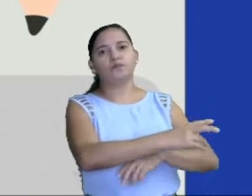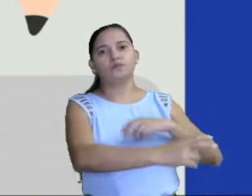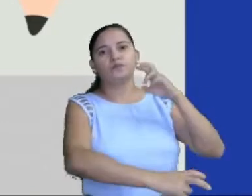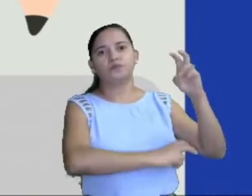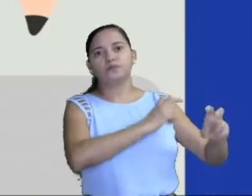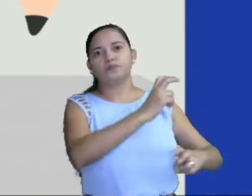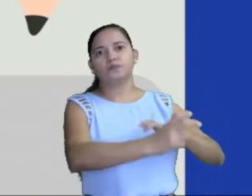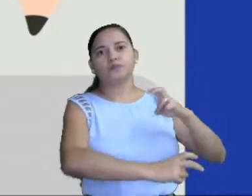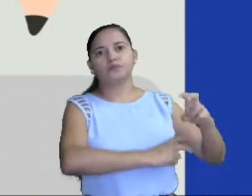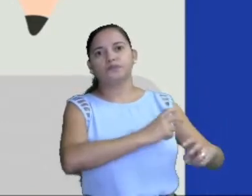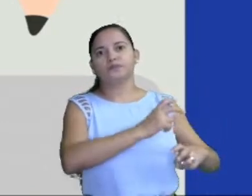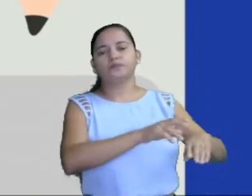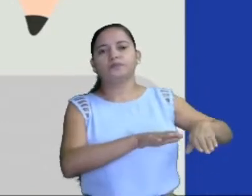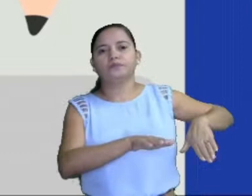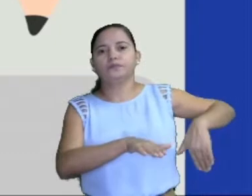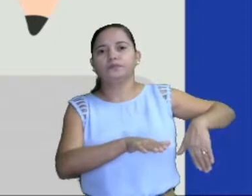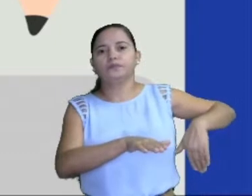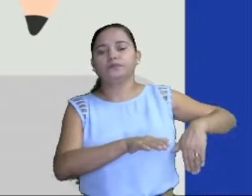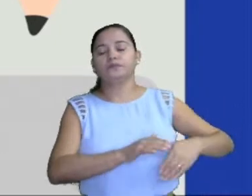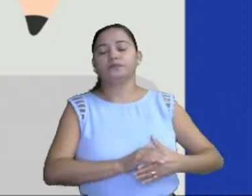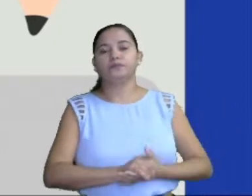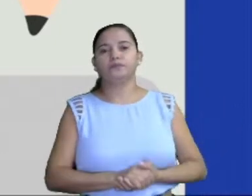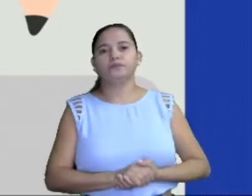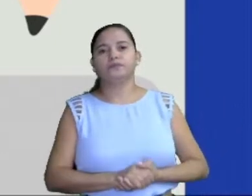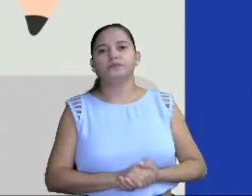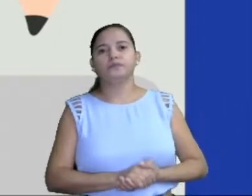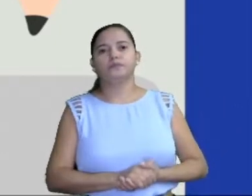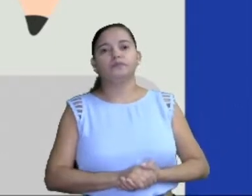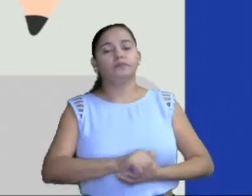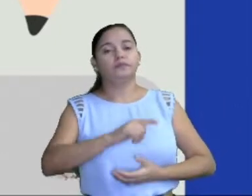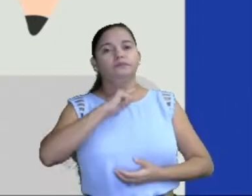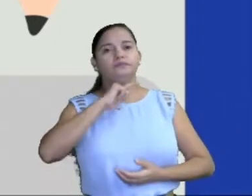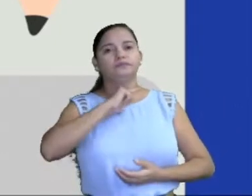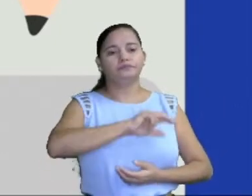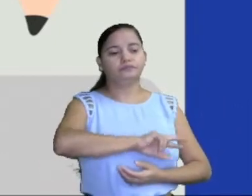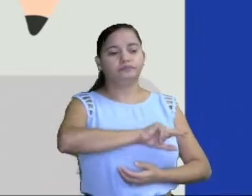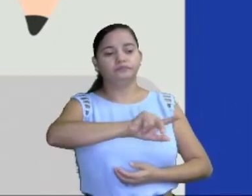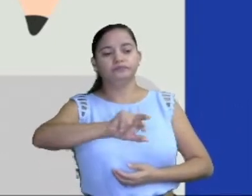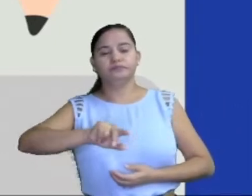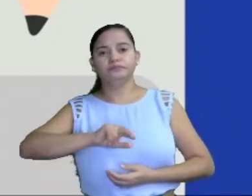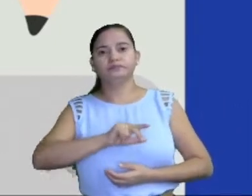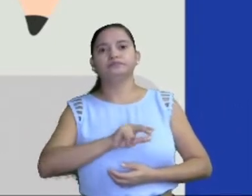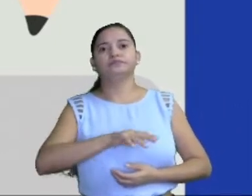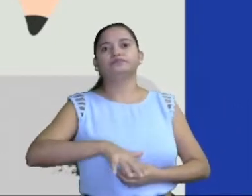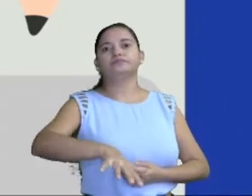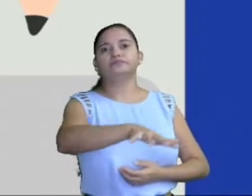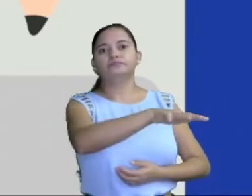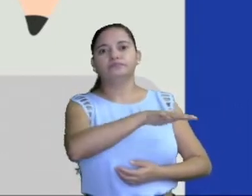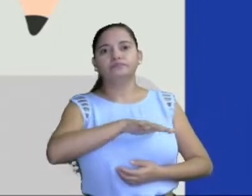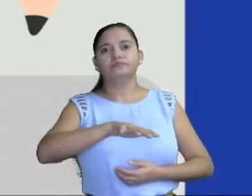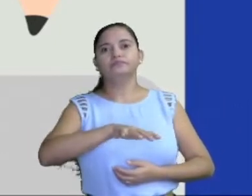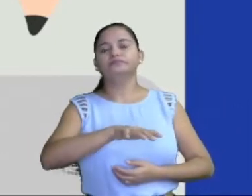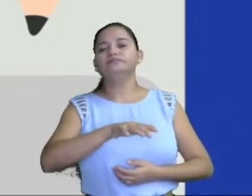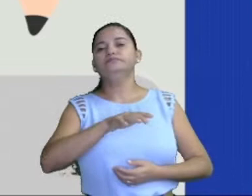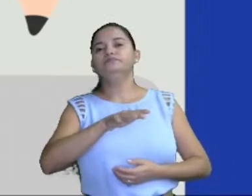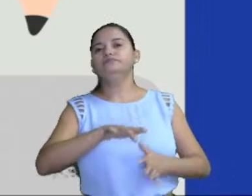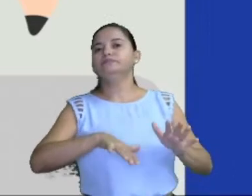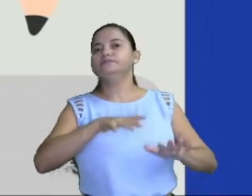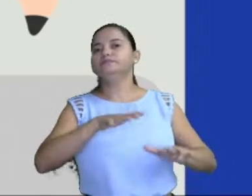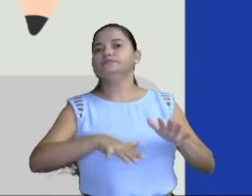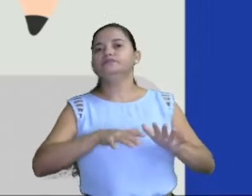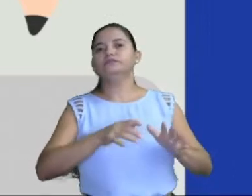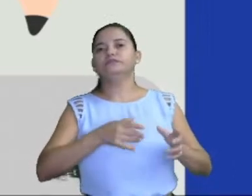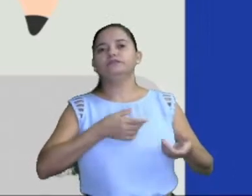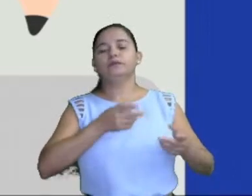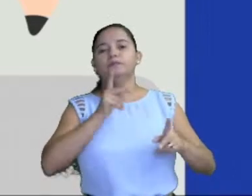parques e praias. Ou em outros espaços que existe a restrição ao acesso e à circulação da